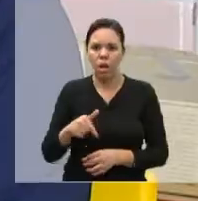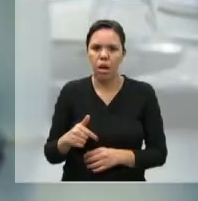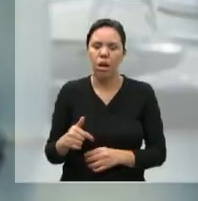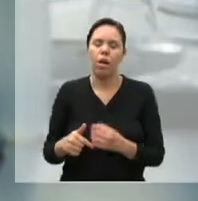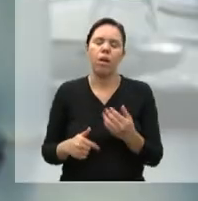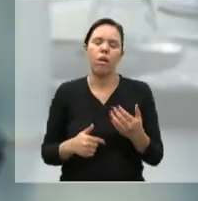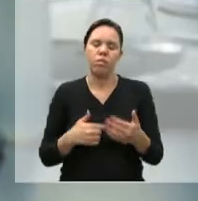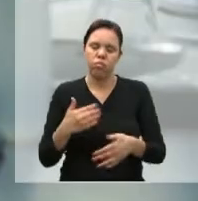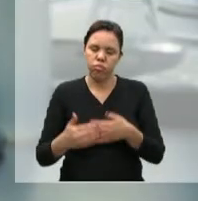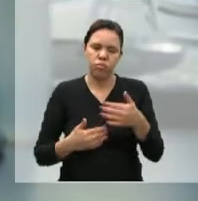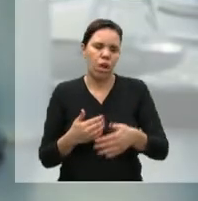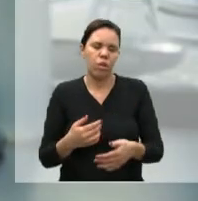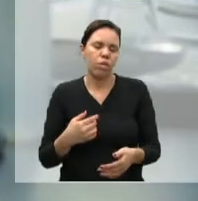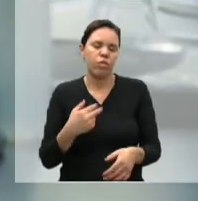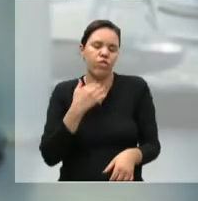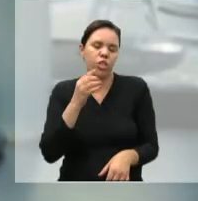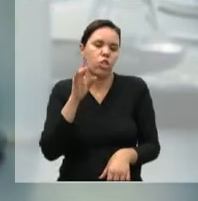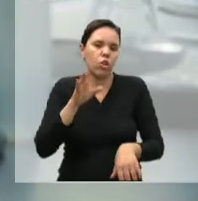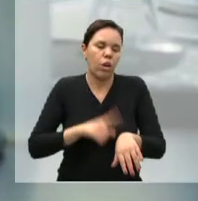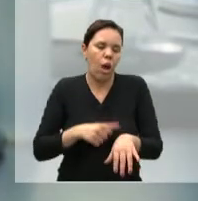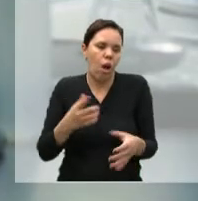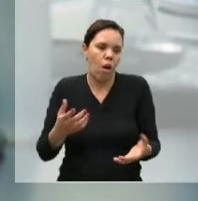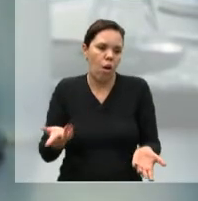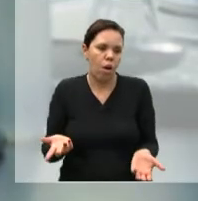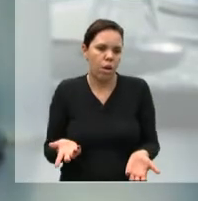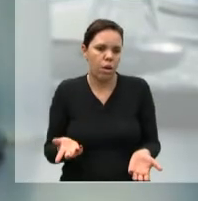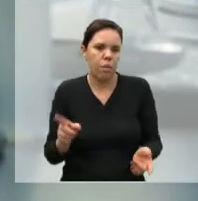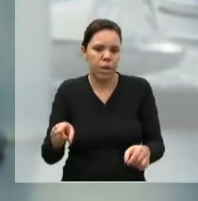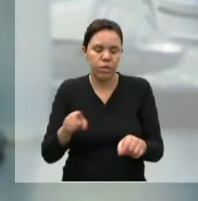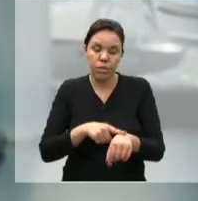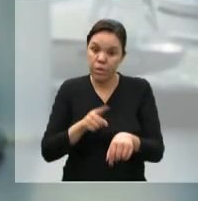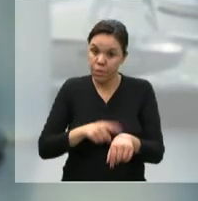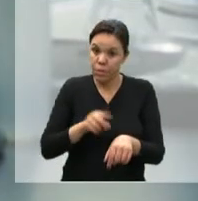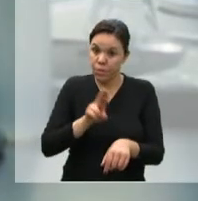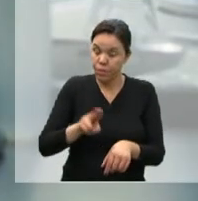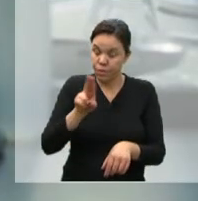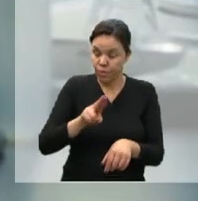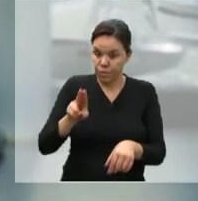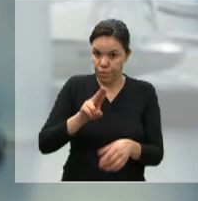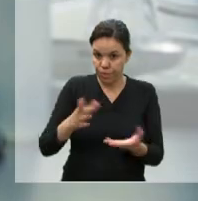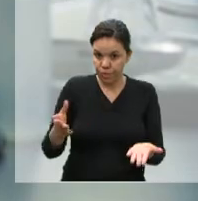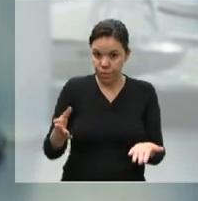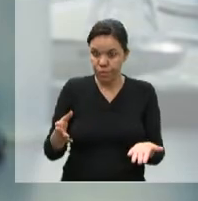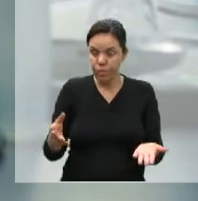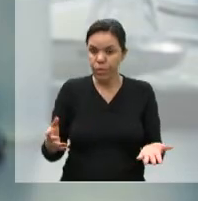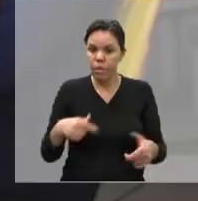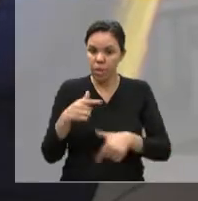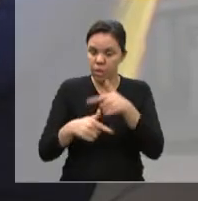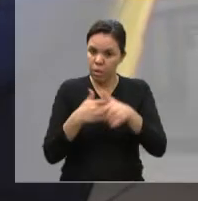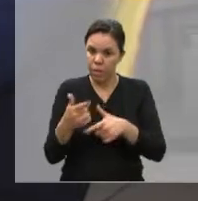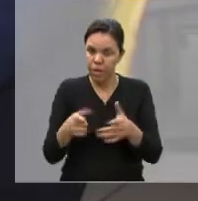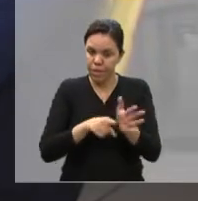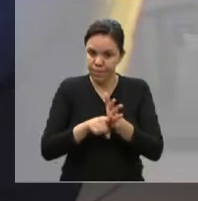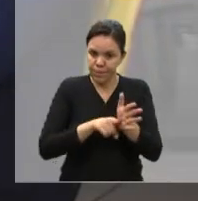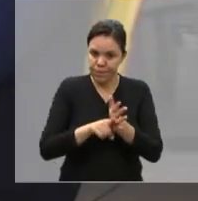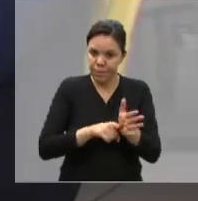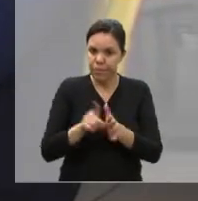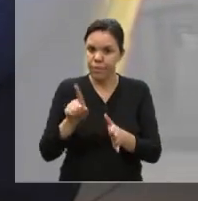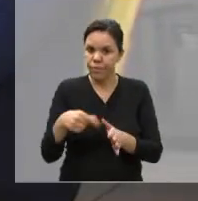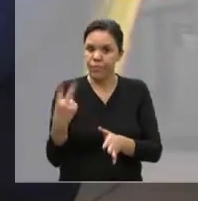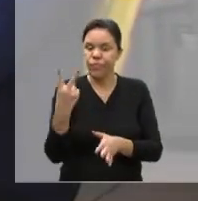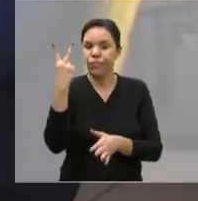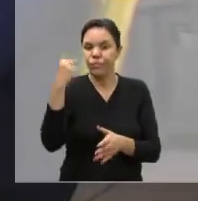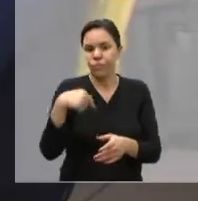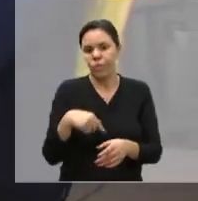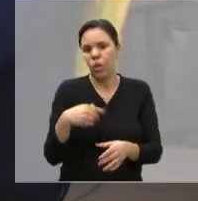é valiosíssimo. Então, qualquer tipo de corte do incentivo científico é um retrocesso, sem dúvida alguma. Você pode perder tudo. Sim.